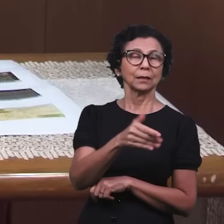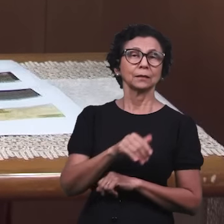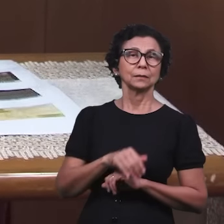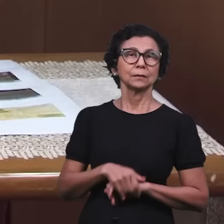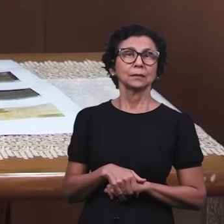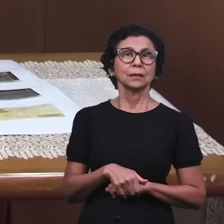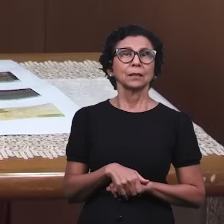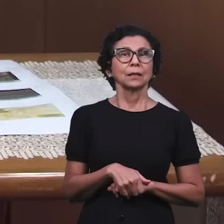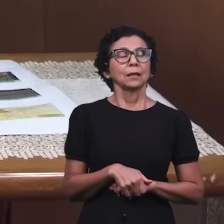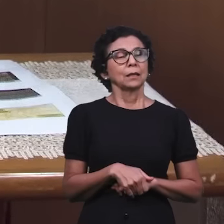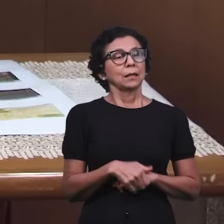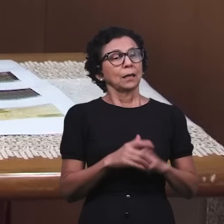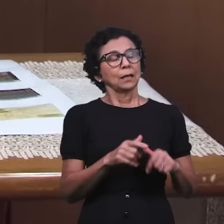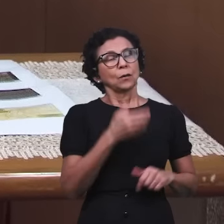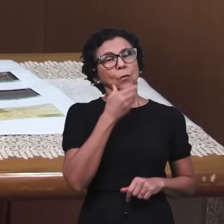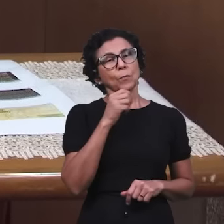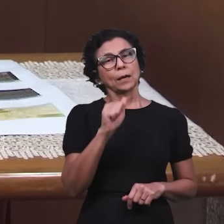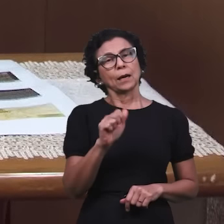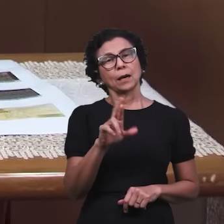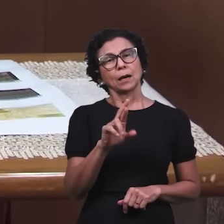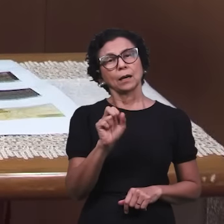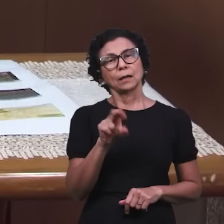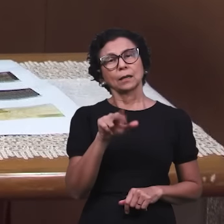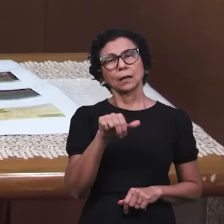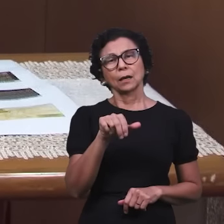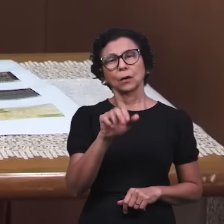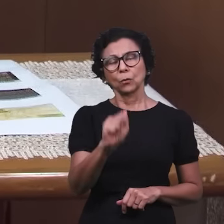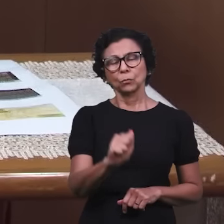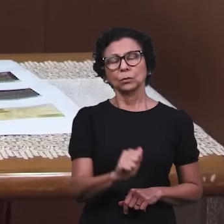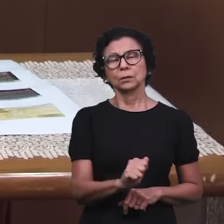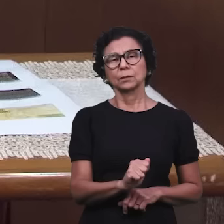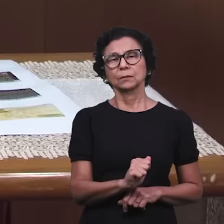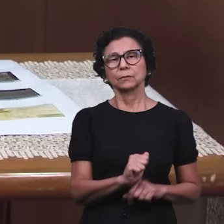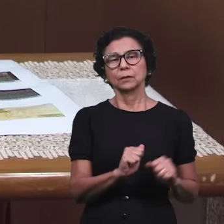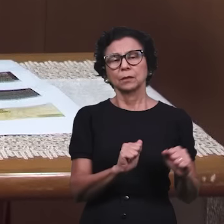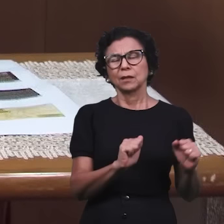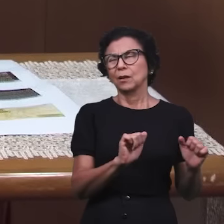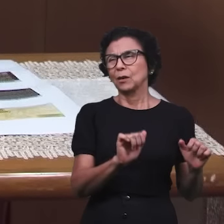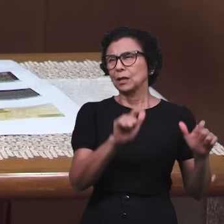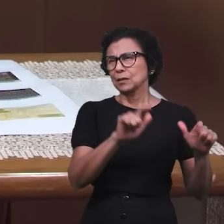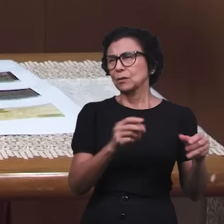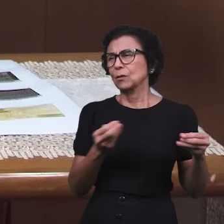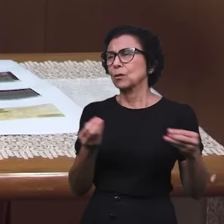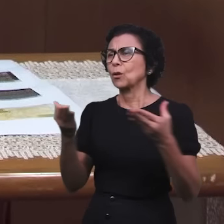Davi o lugar e quis até doar, mas Davi